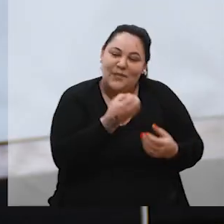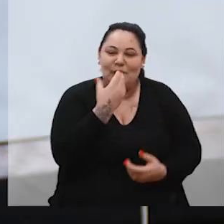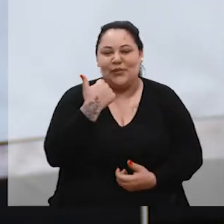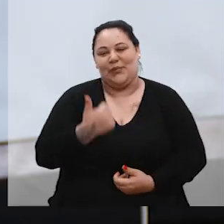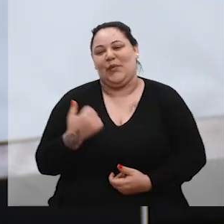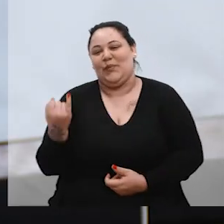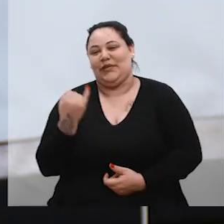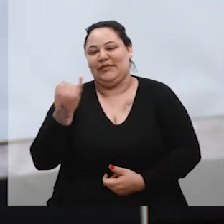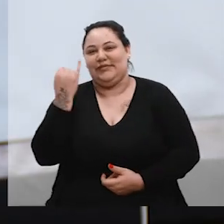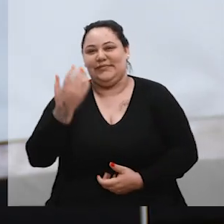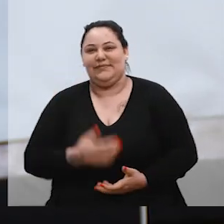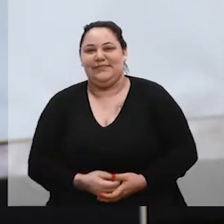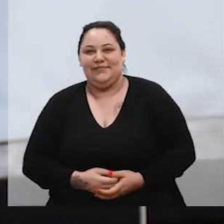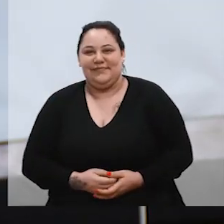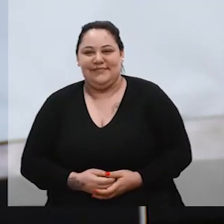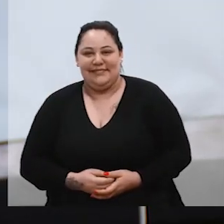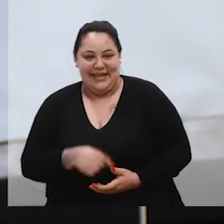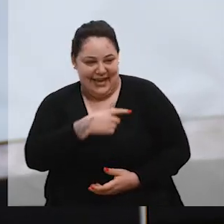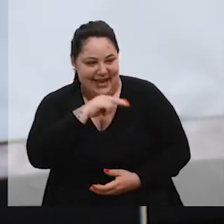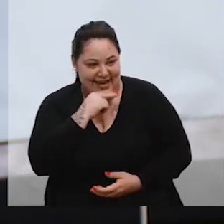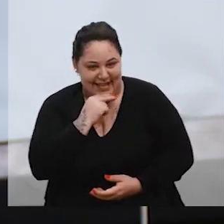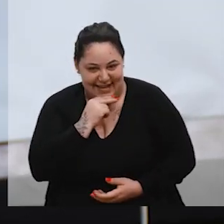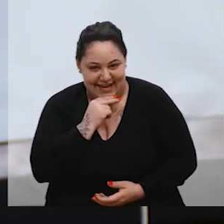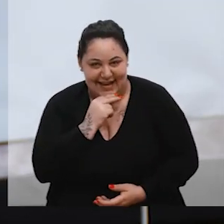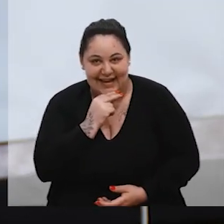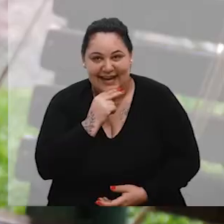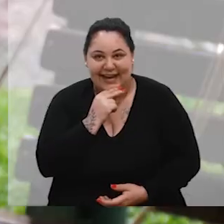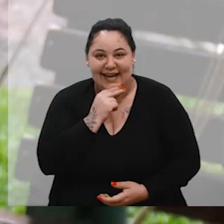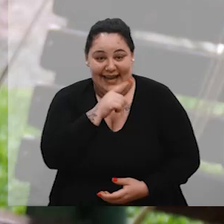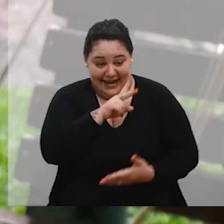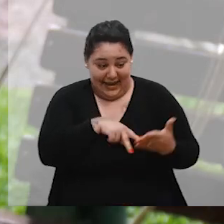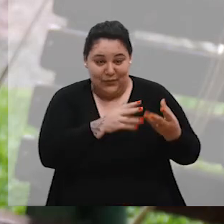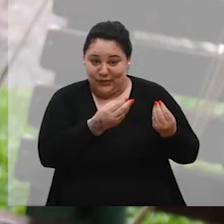importante. A neta Gabi também lê? Sim, ela lê